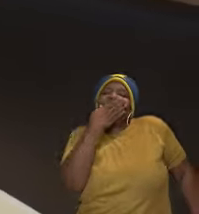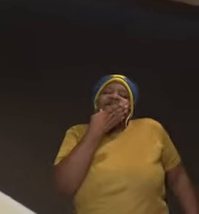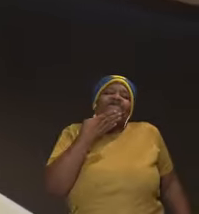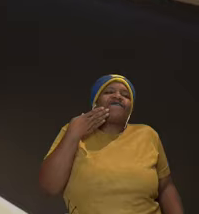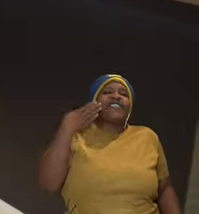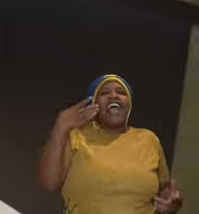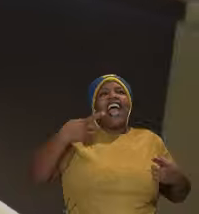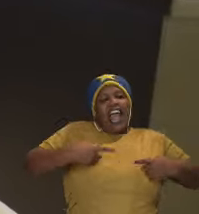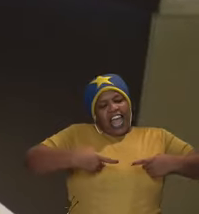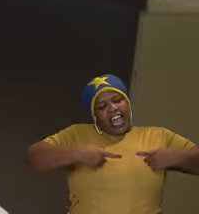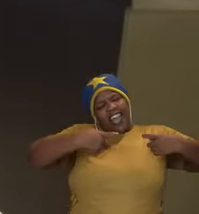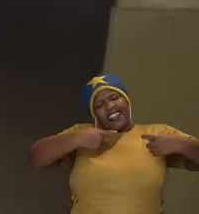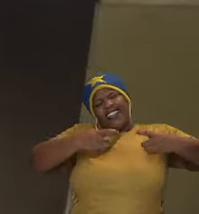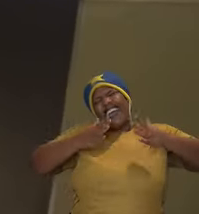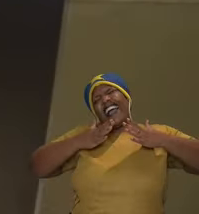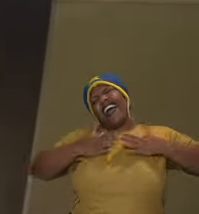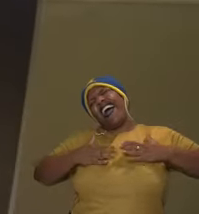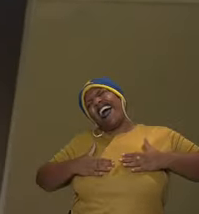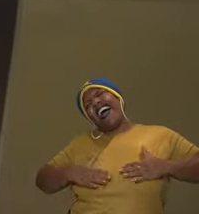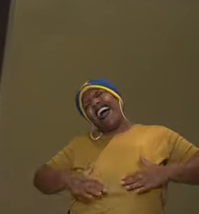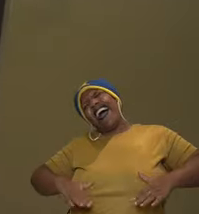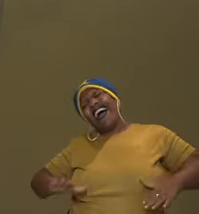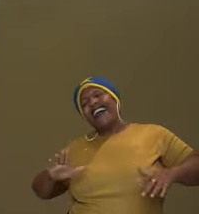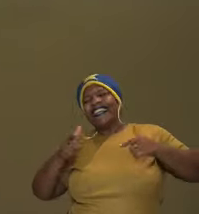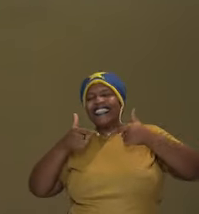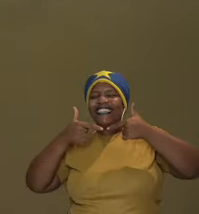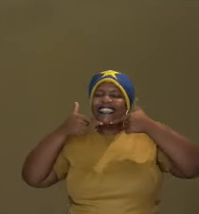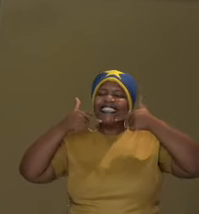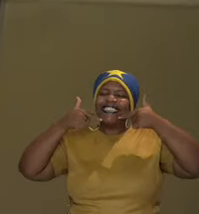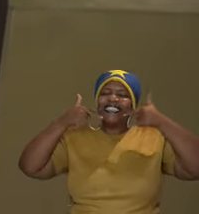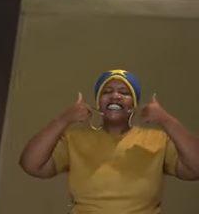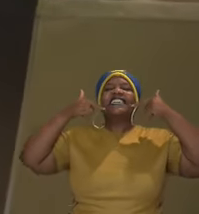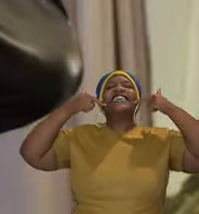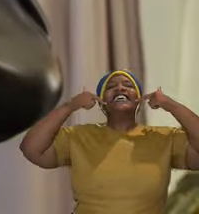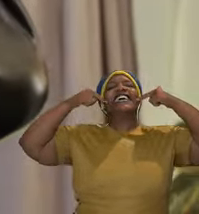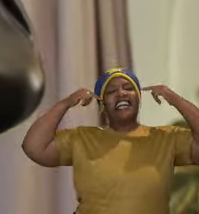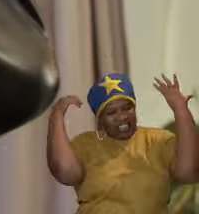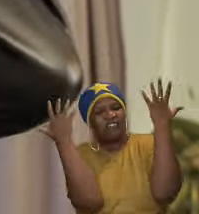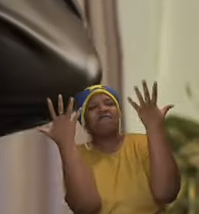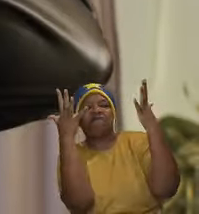que transmite calma e o sorriso simples que merece